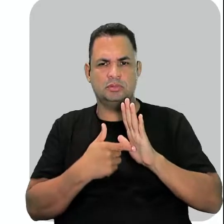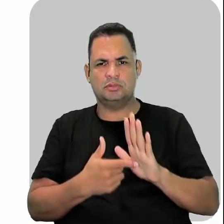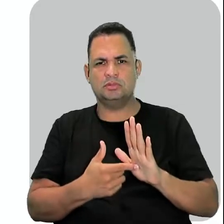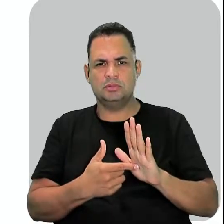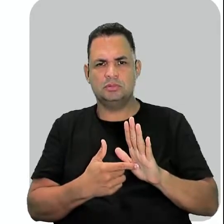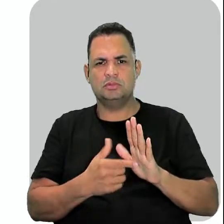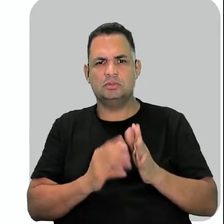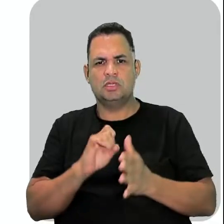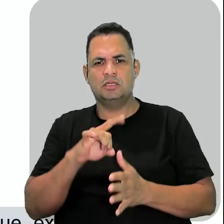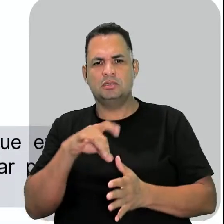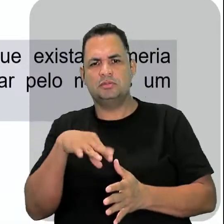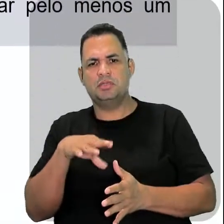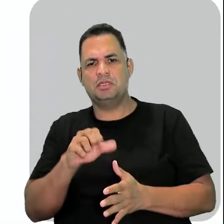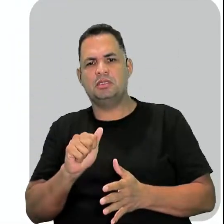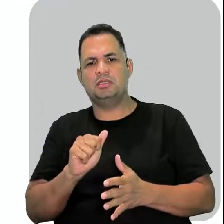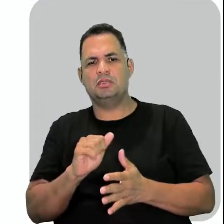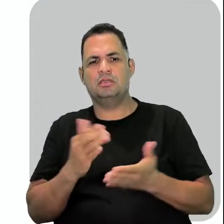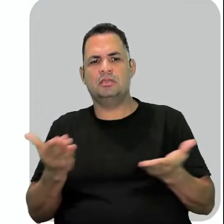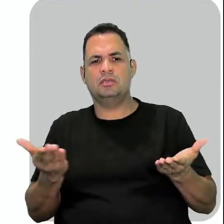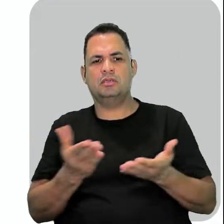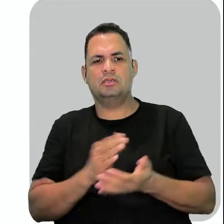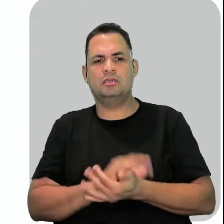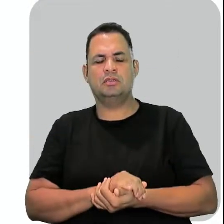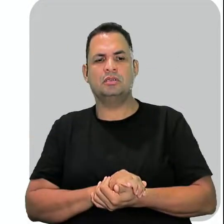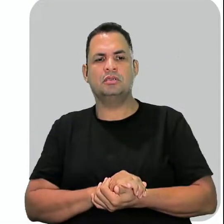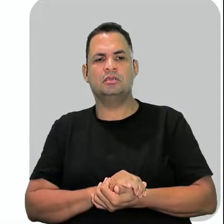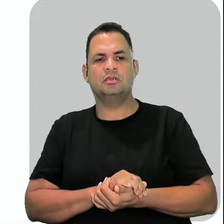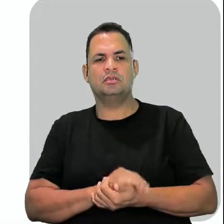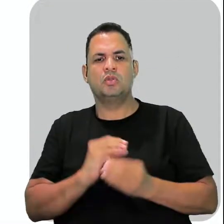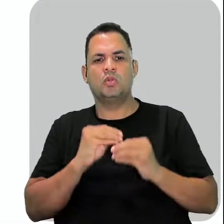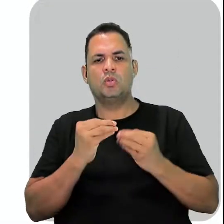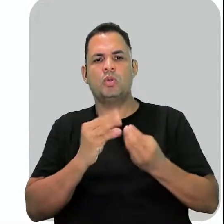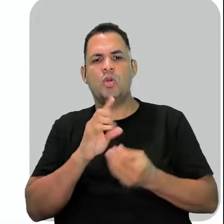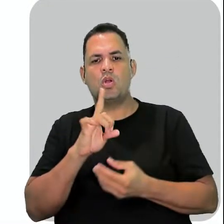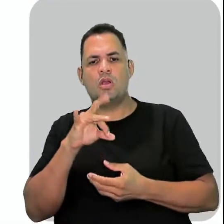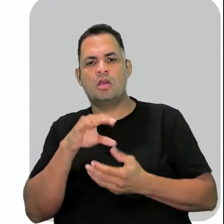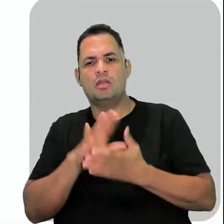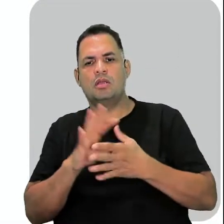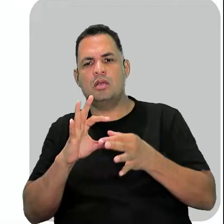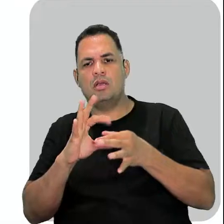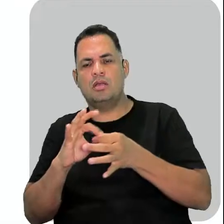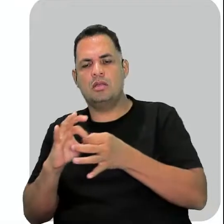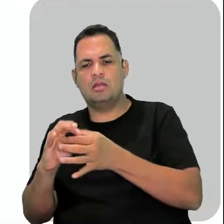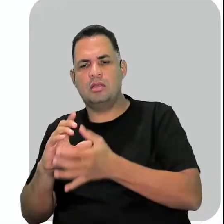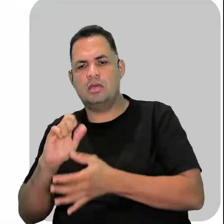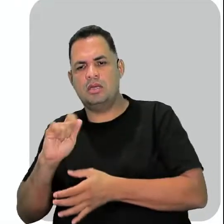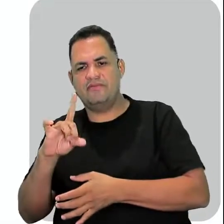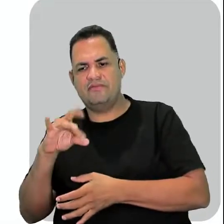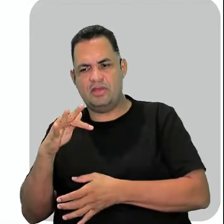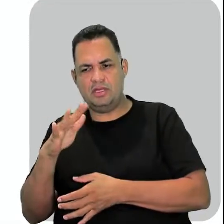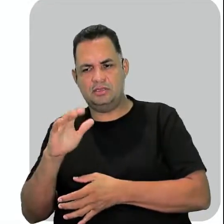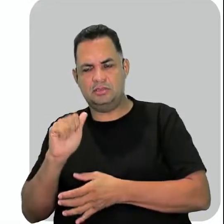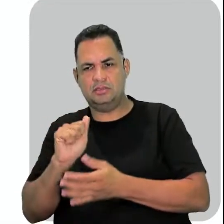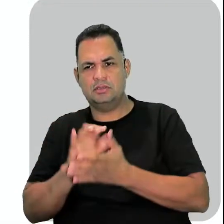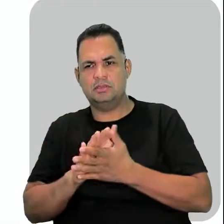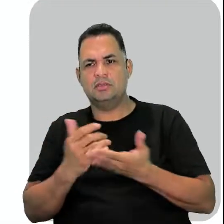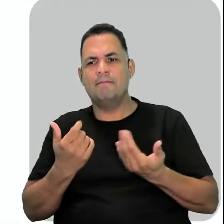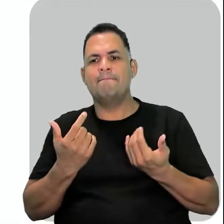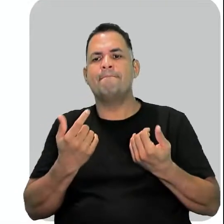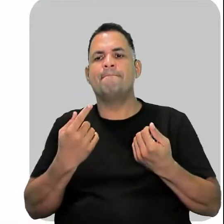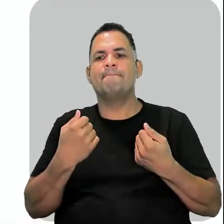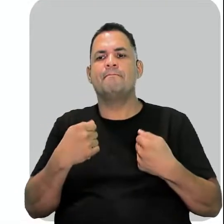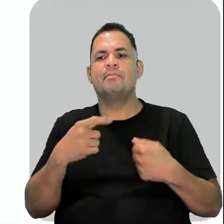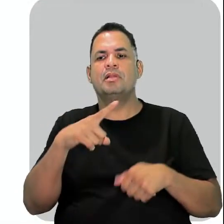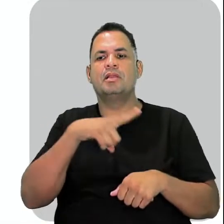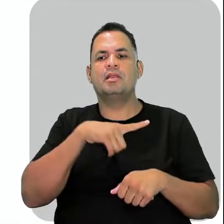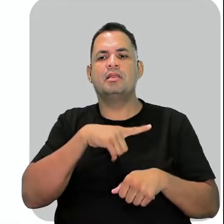apresentam assimetria. Em compostos orgânicos de cadeia alifática, para que